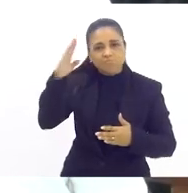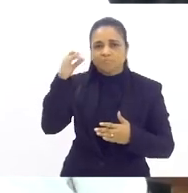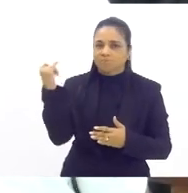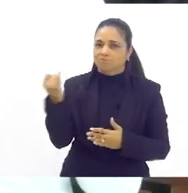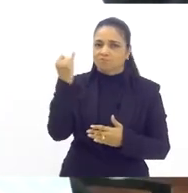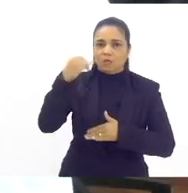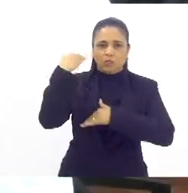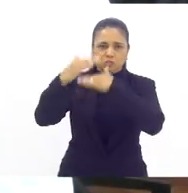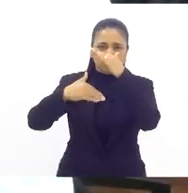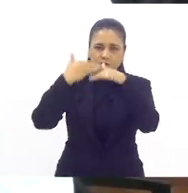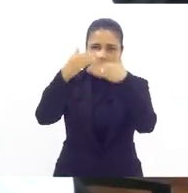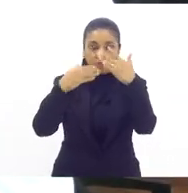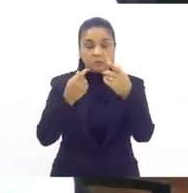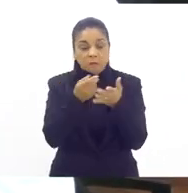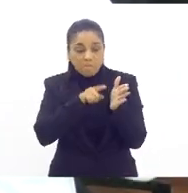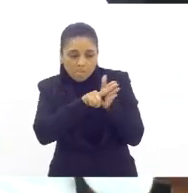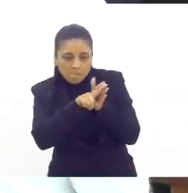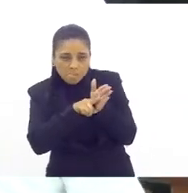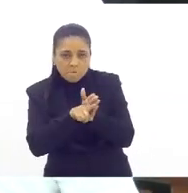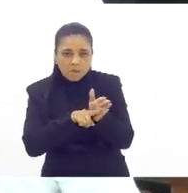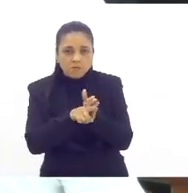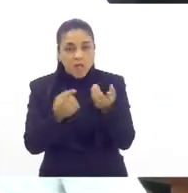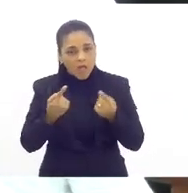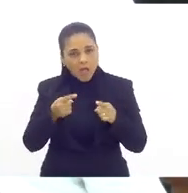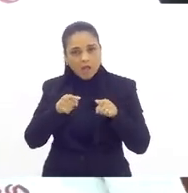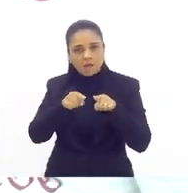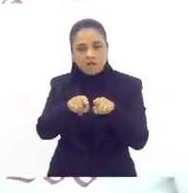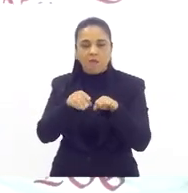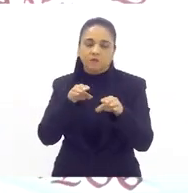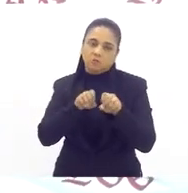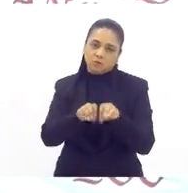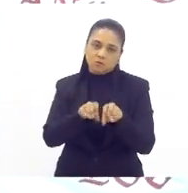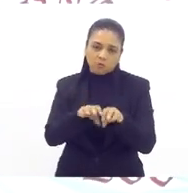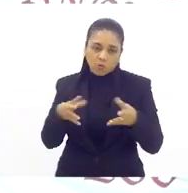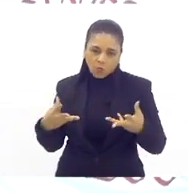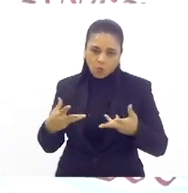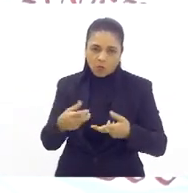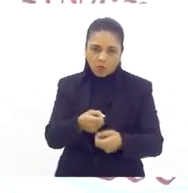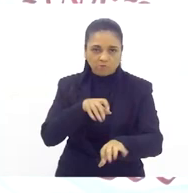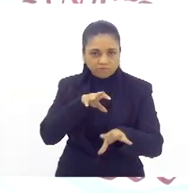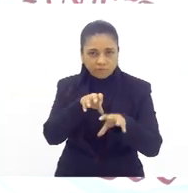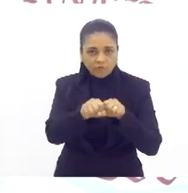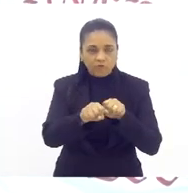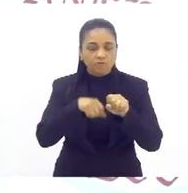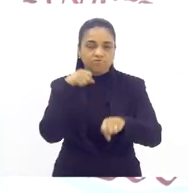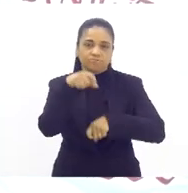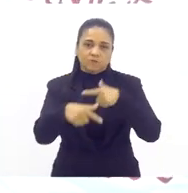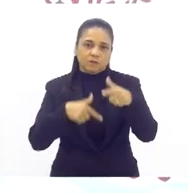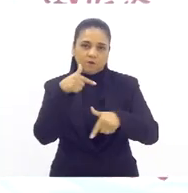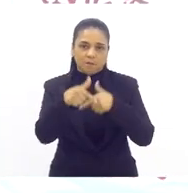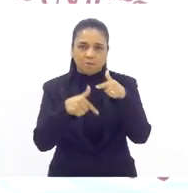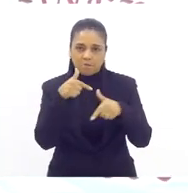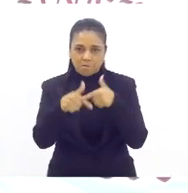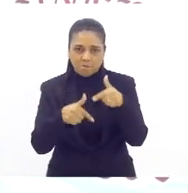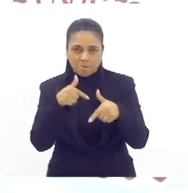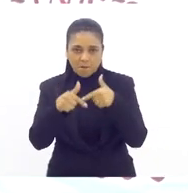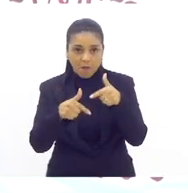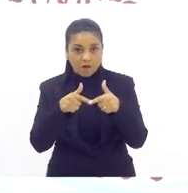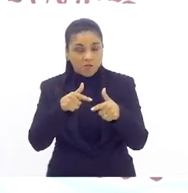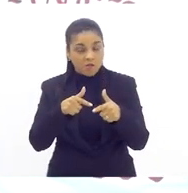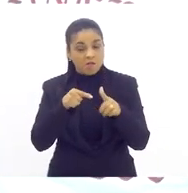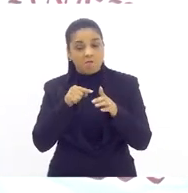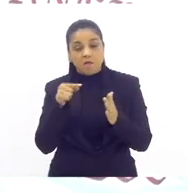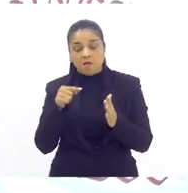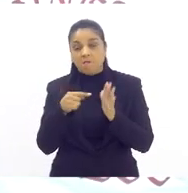do desenvolvimento de pesquisa aliás é um sino e qualificação da força de trabalho e Vale re na força de trabalho